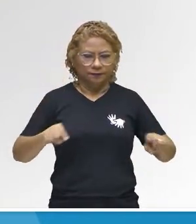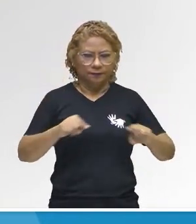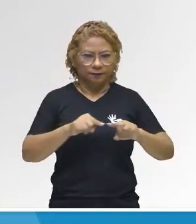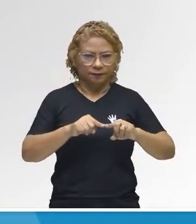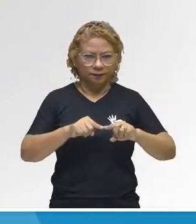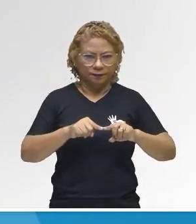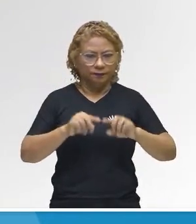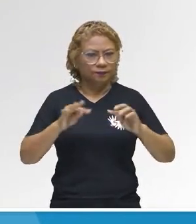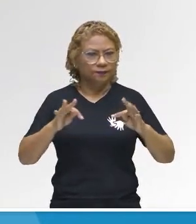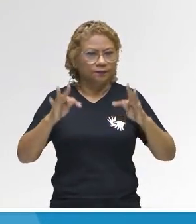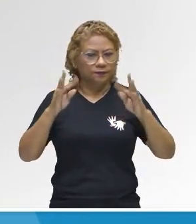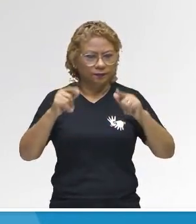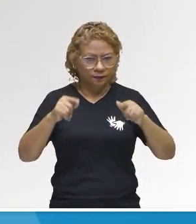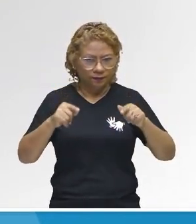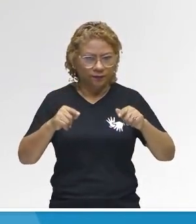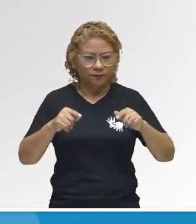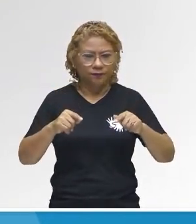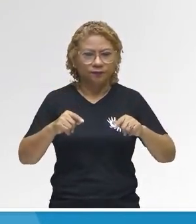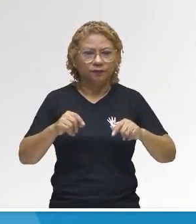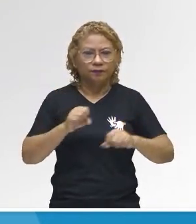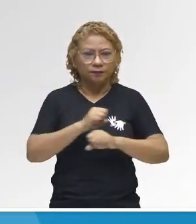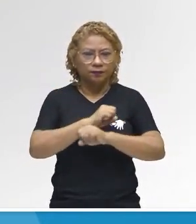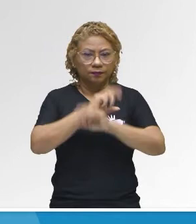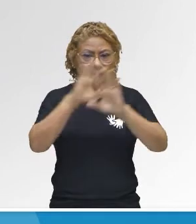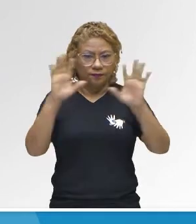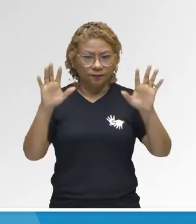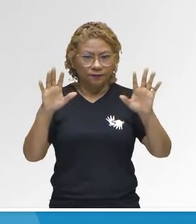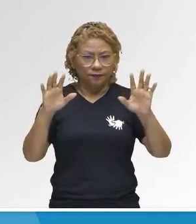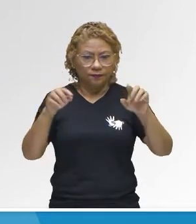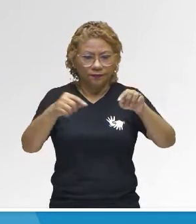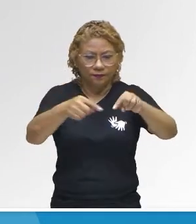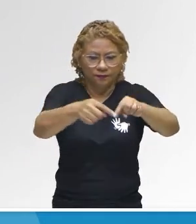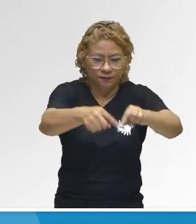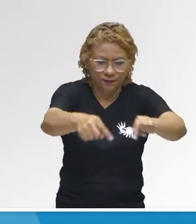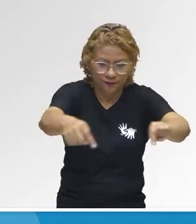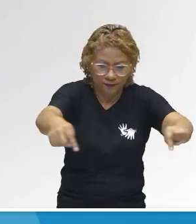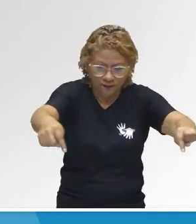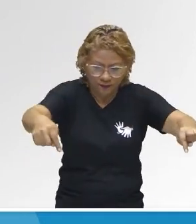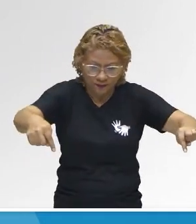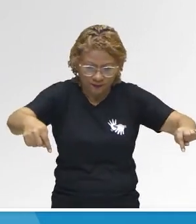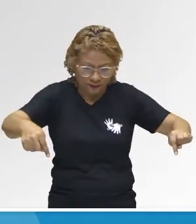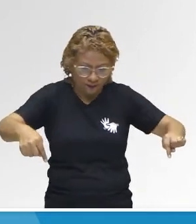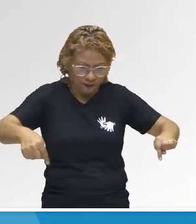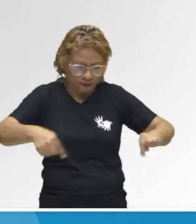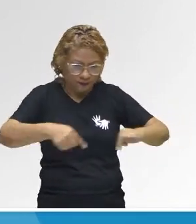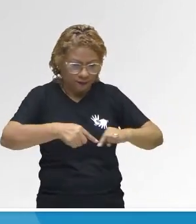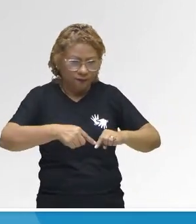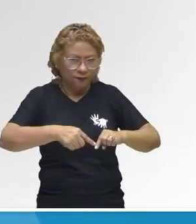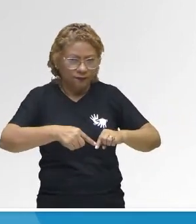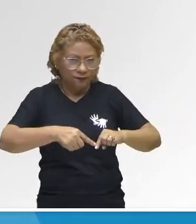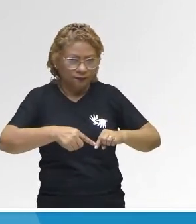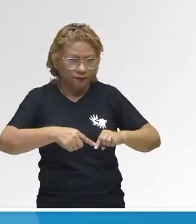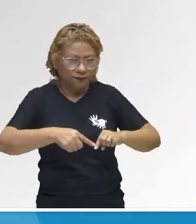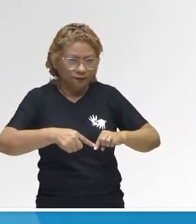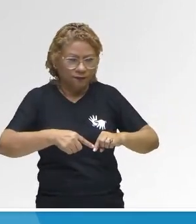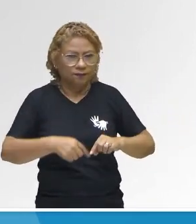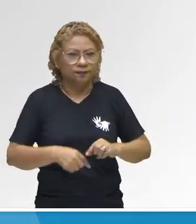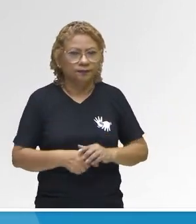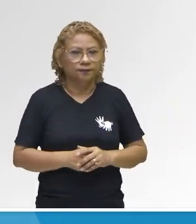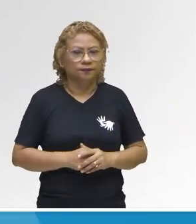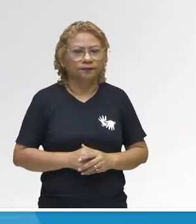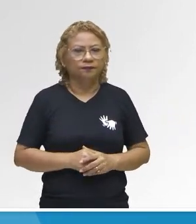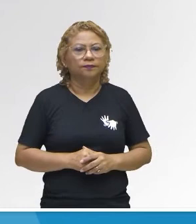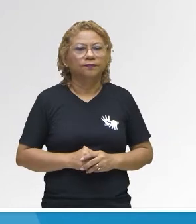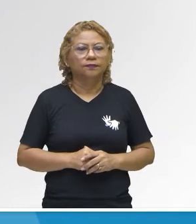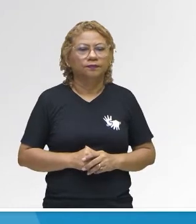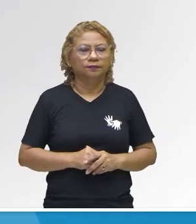essa parte mais clara é o meu plano, o plano alfa, ok? E aí eu tenho